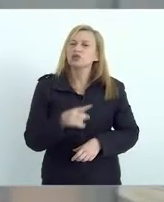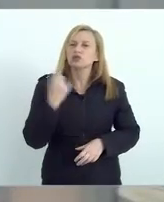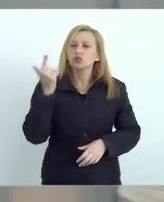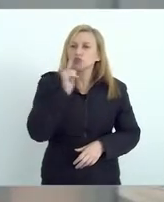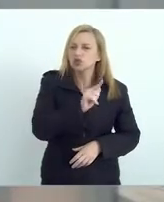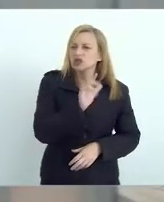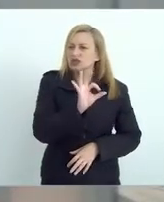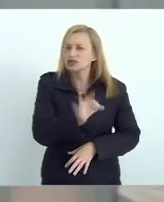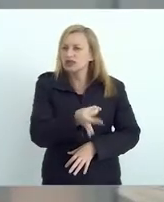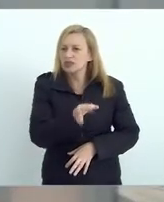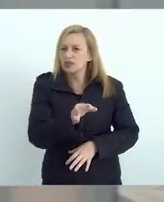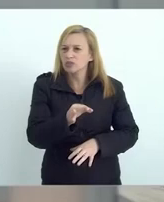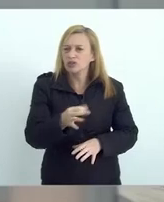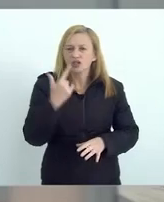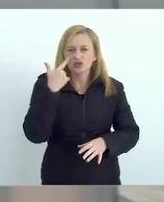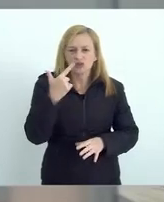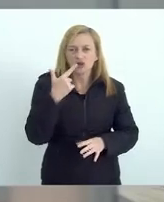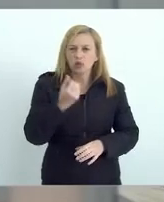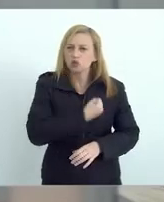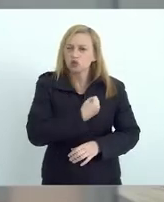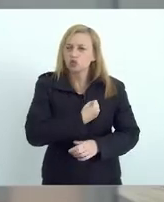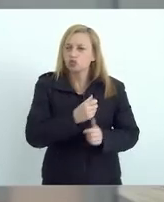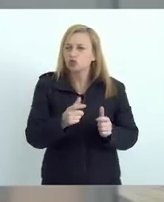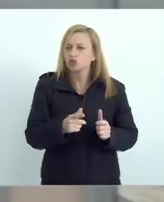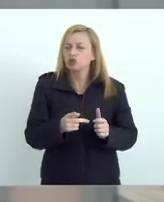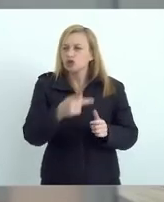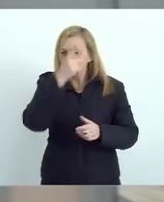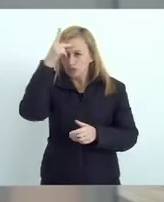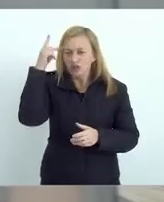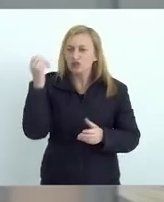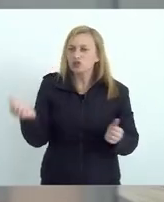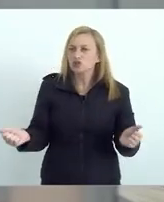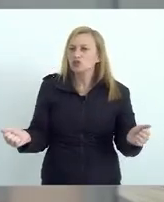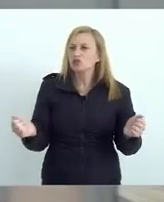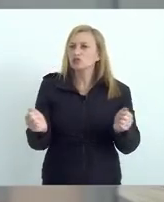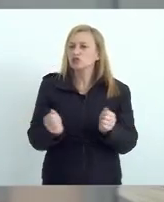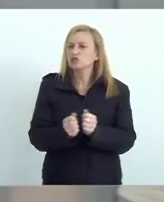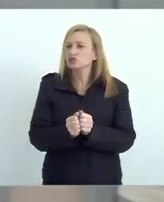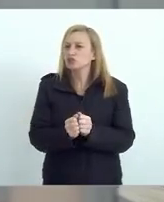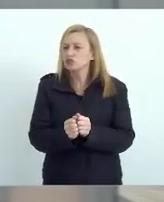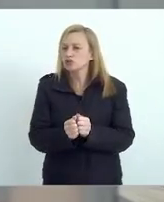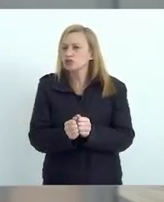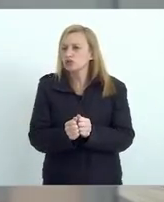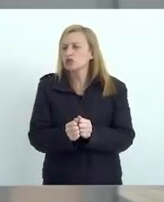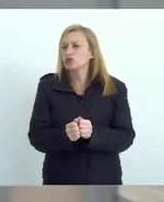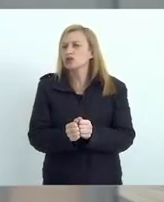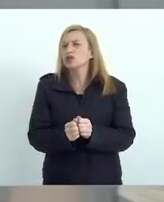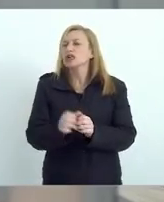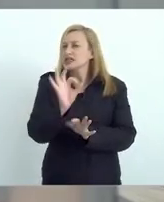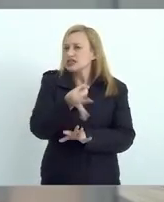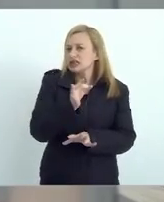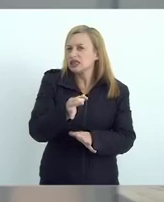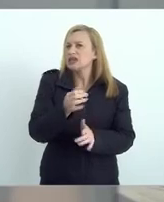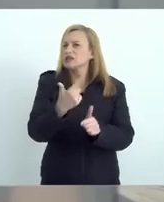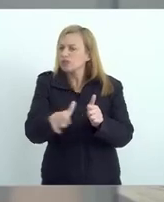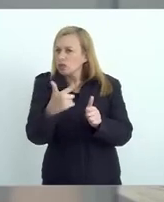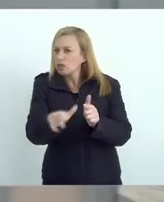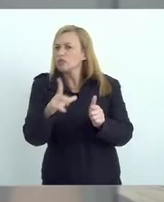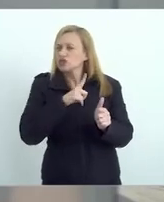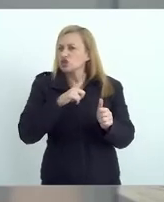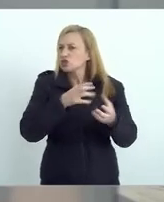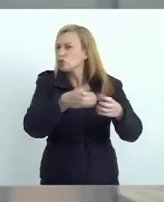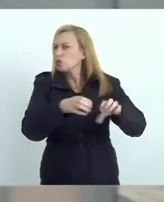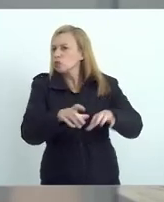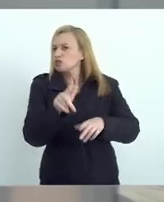gente consiga quantificar o universo de pessoas que estão envolvidos naquele determinado imbróglio que eu tenho certeza também que é um problema que envolve o